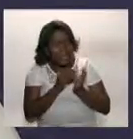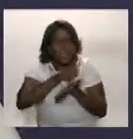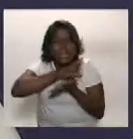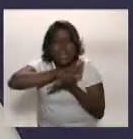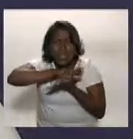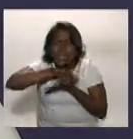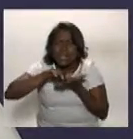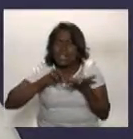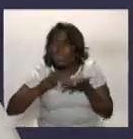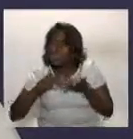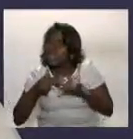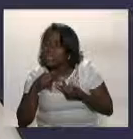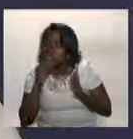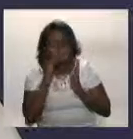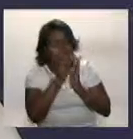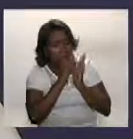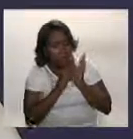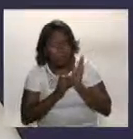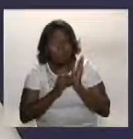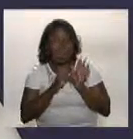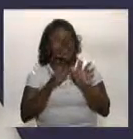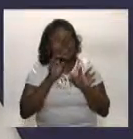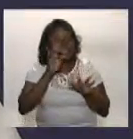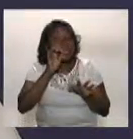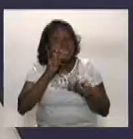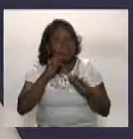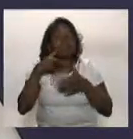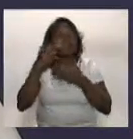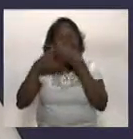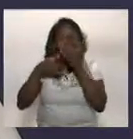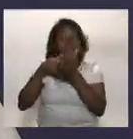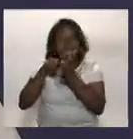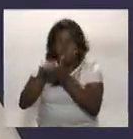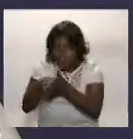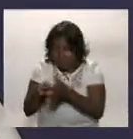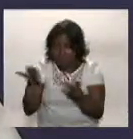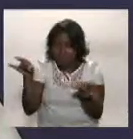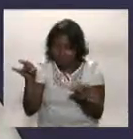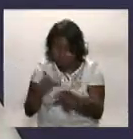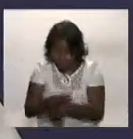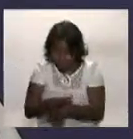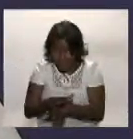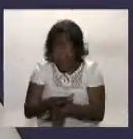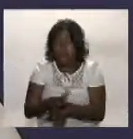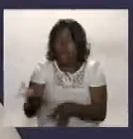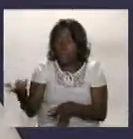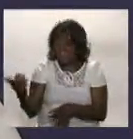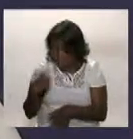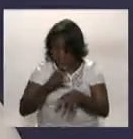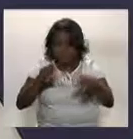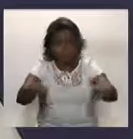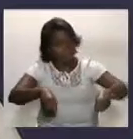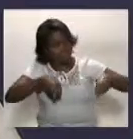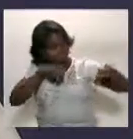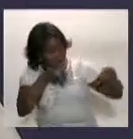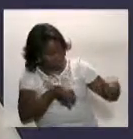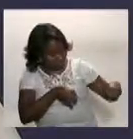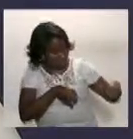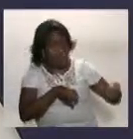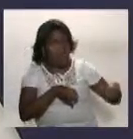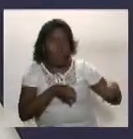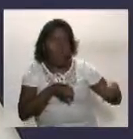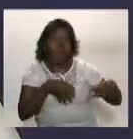a ser recuperada pela polícia. Hoje, tanto o sistema da Polícia Civil como a própria bicicleta, porque